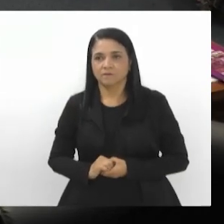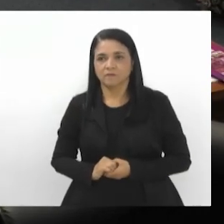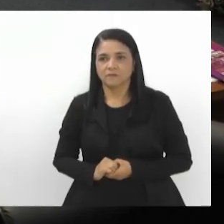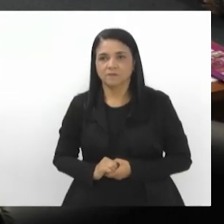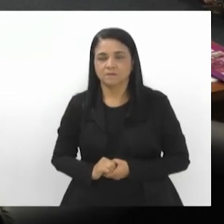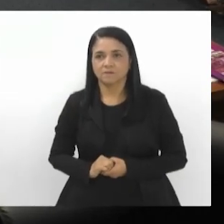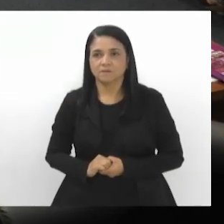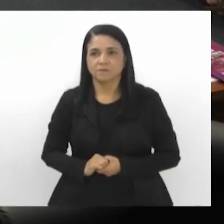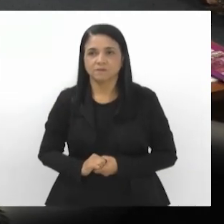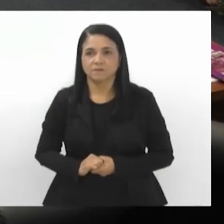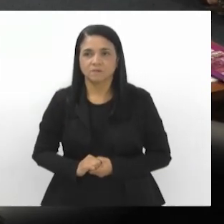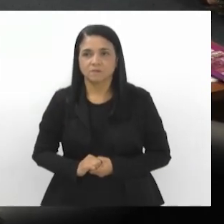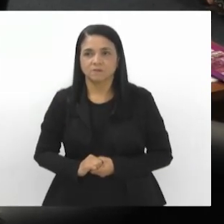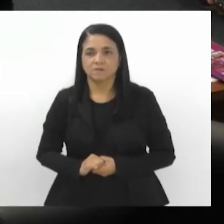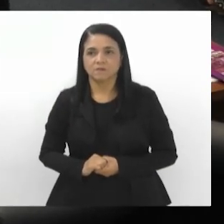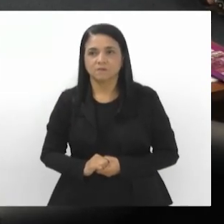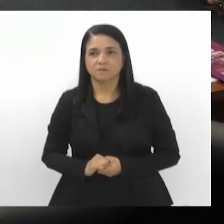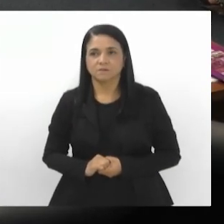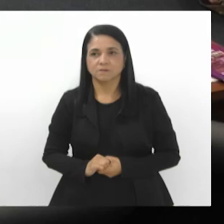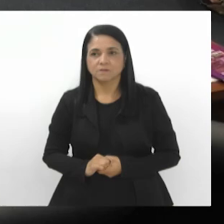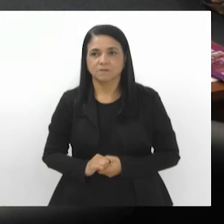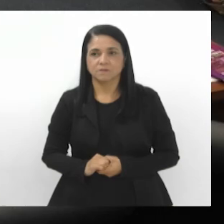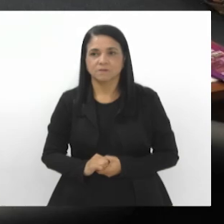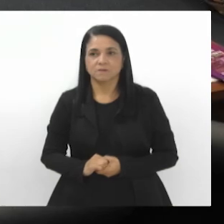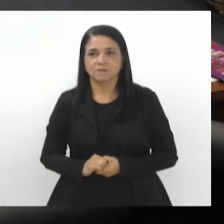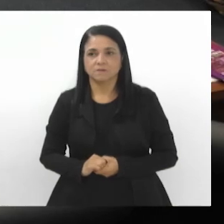Chico está aí? Zezão?